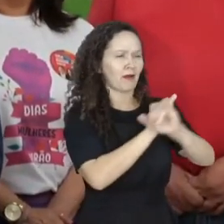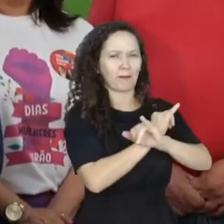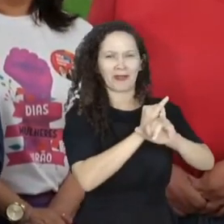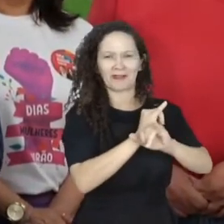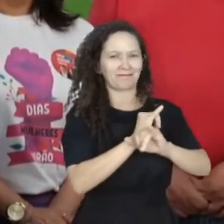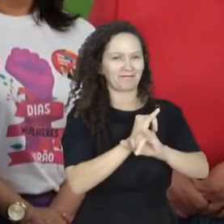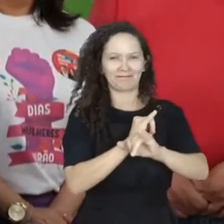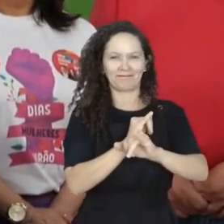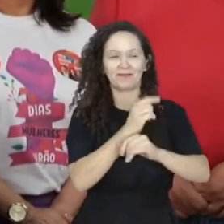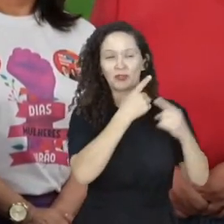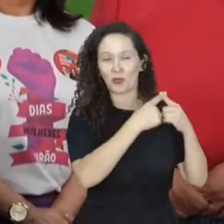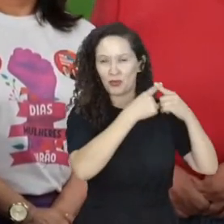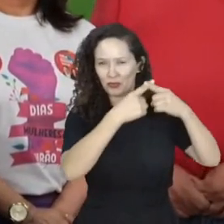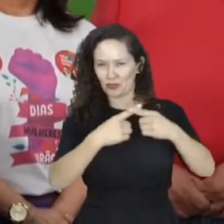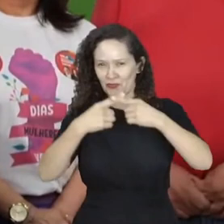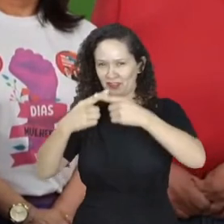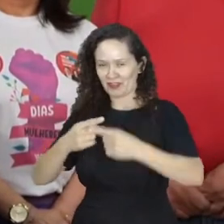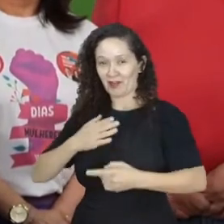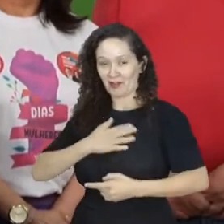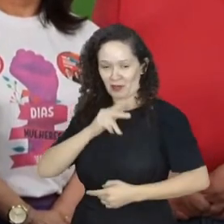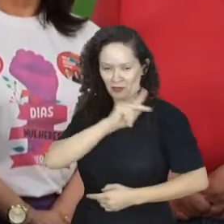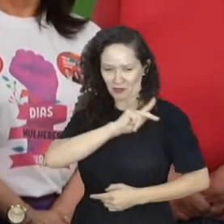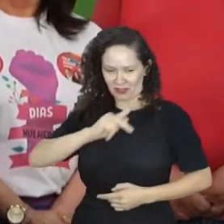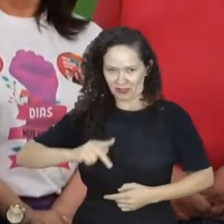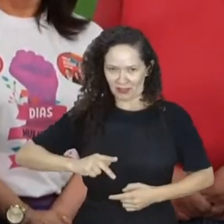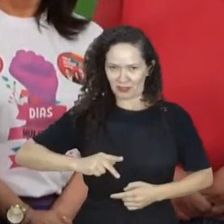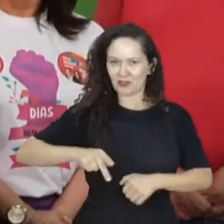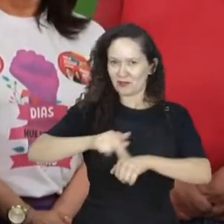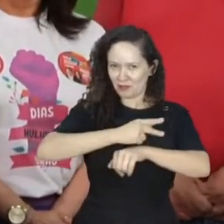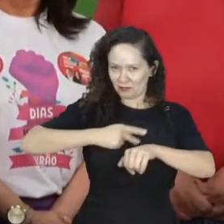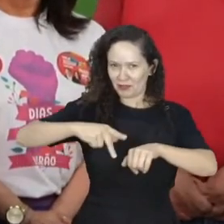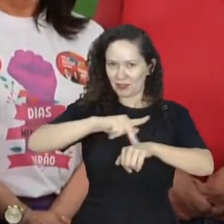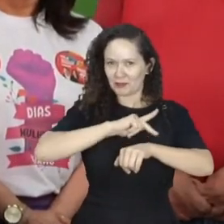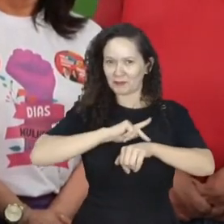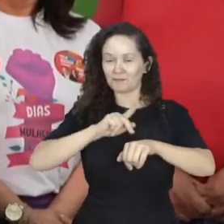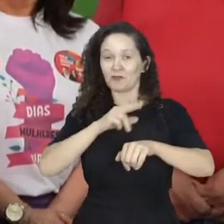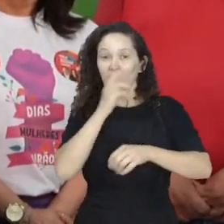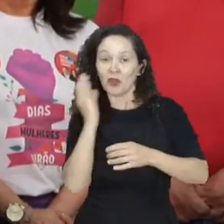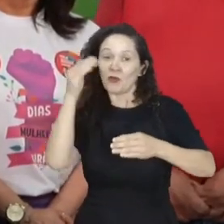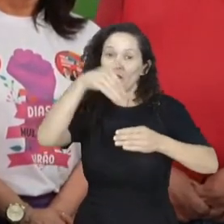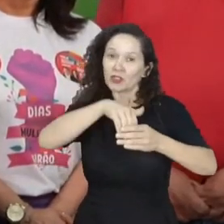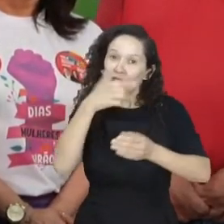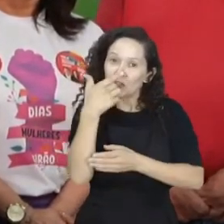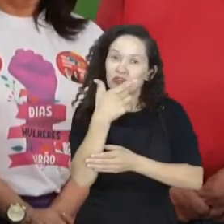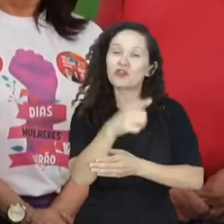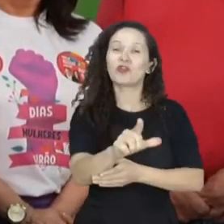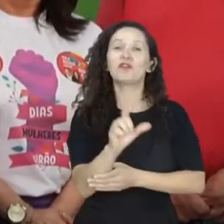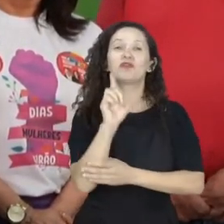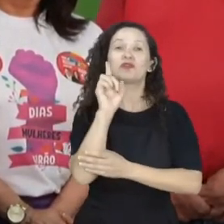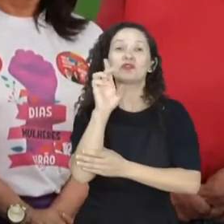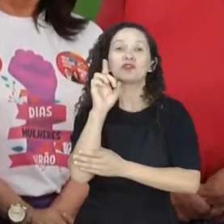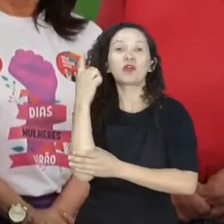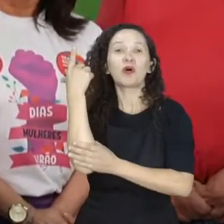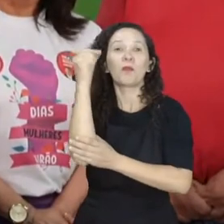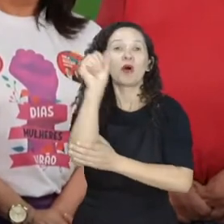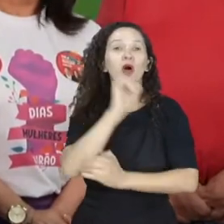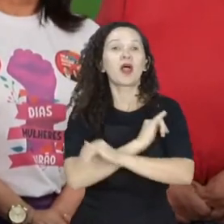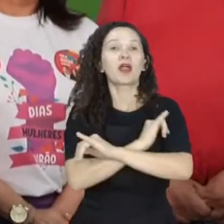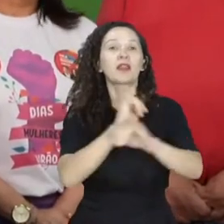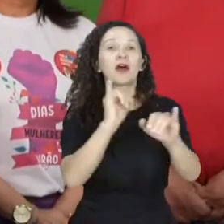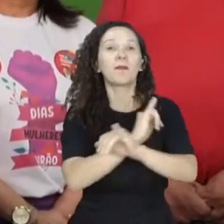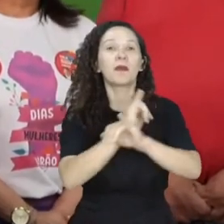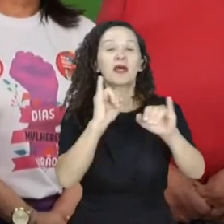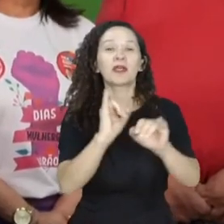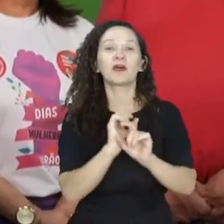jornalistas sabem que quando eu era presidente da República, que eu fui candidato à reeleição, a gente só saía para fazer campanha depois das 6 horas